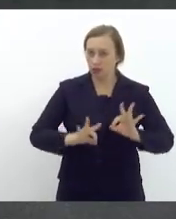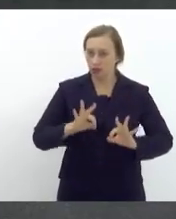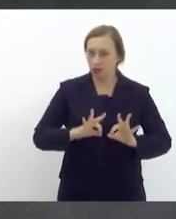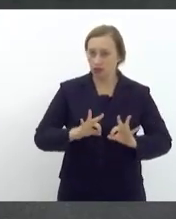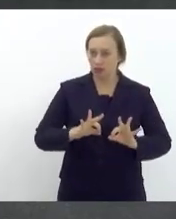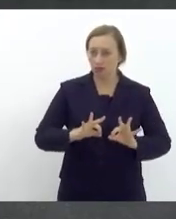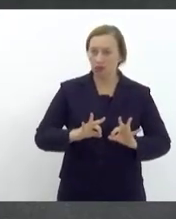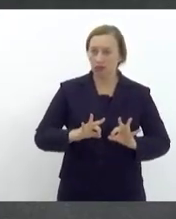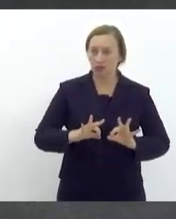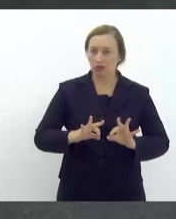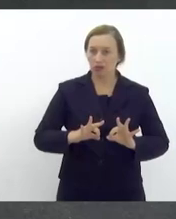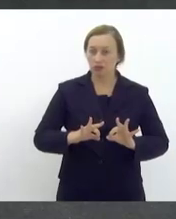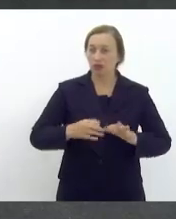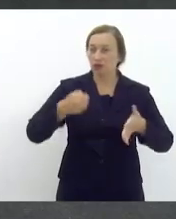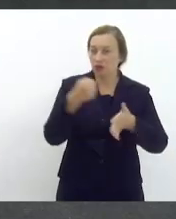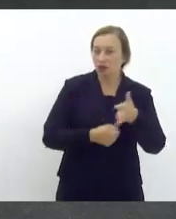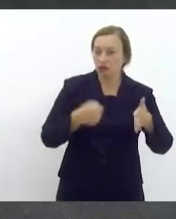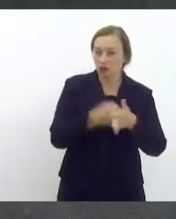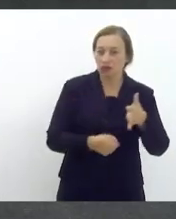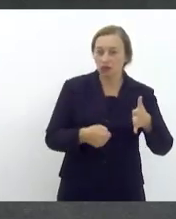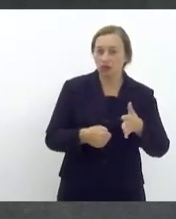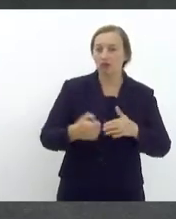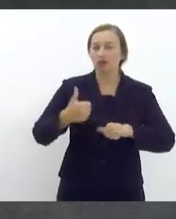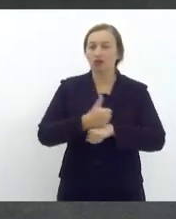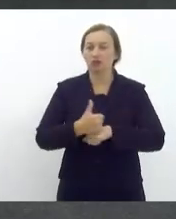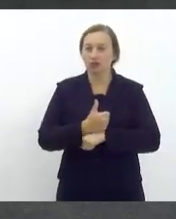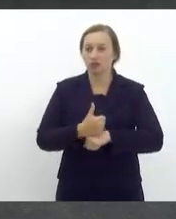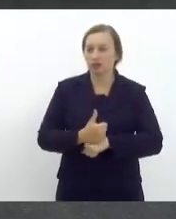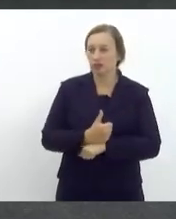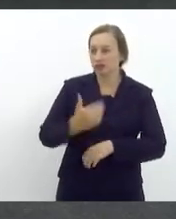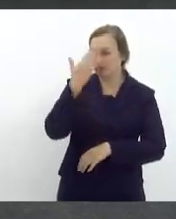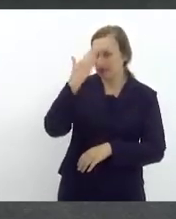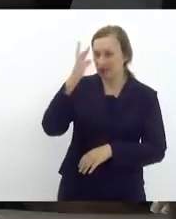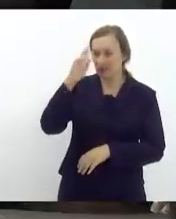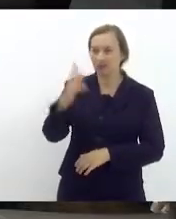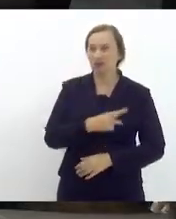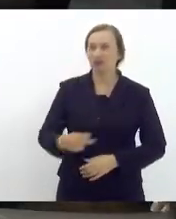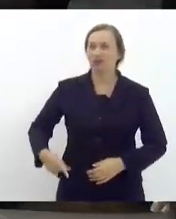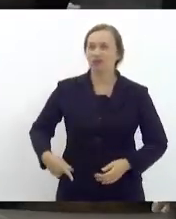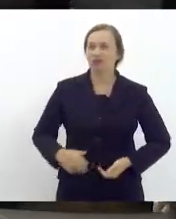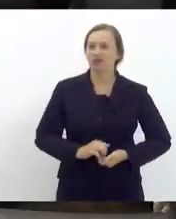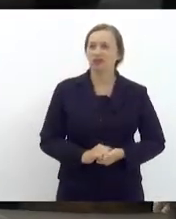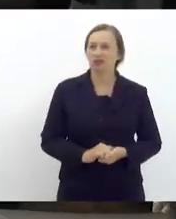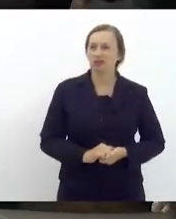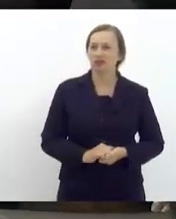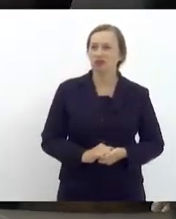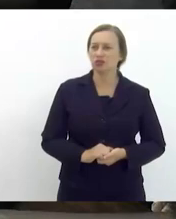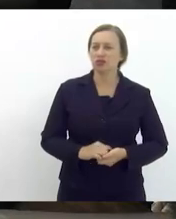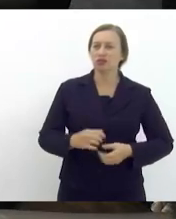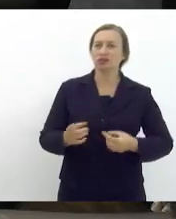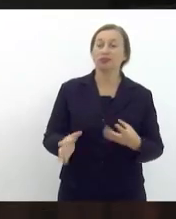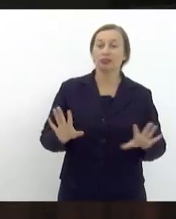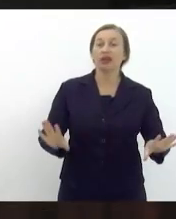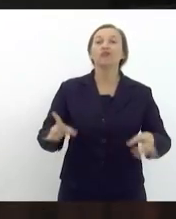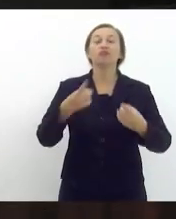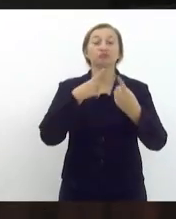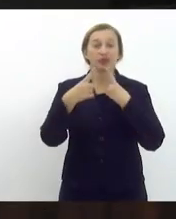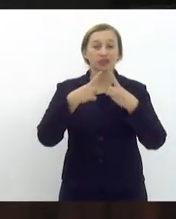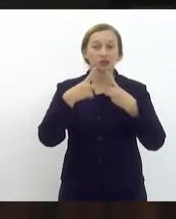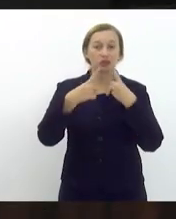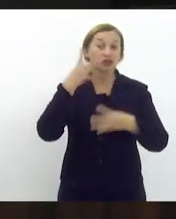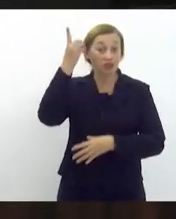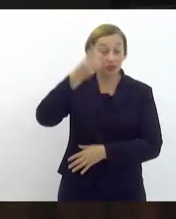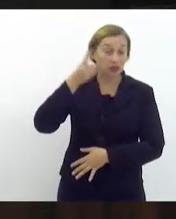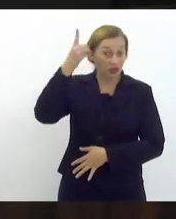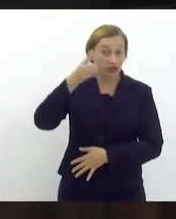arregimentam a luta dos profissionais docentes muito obrigada Presidente para discutir o